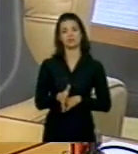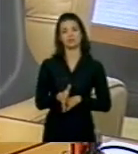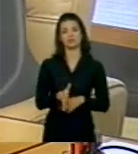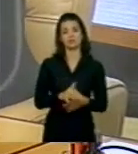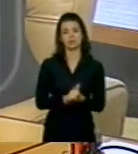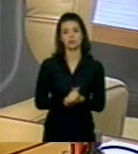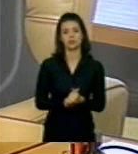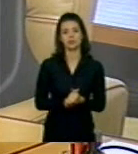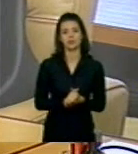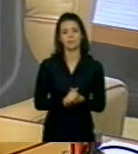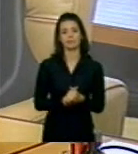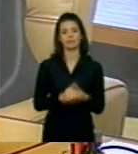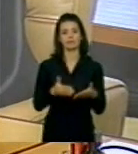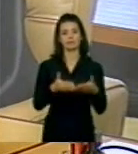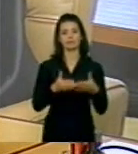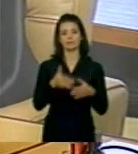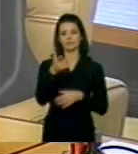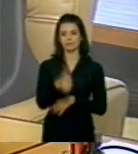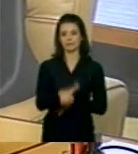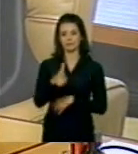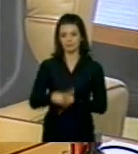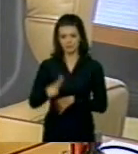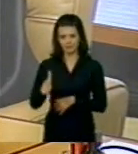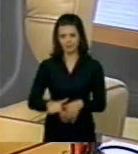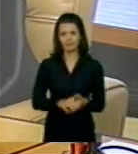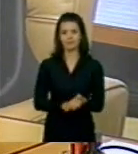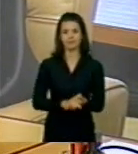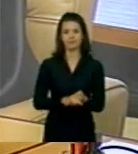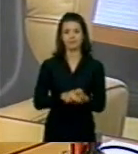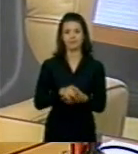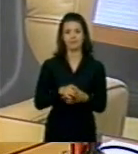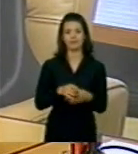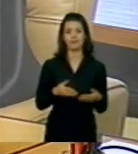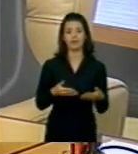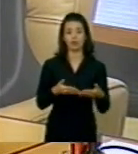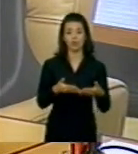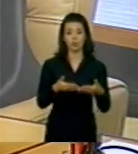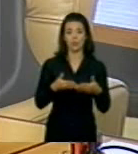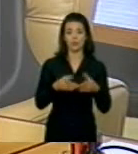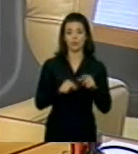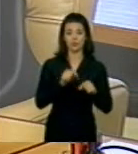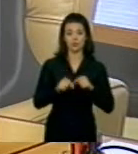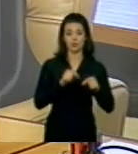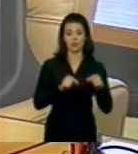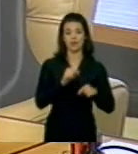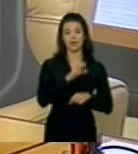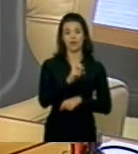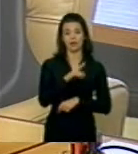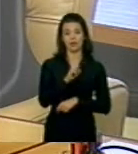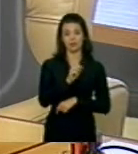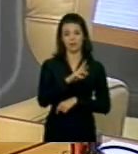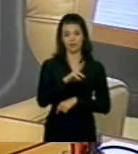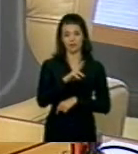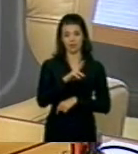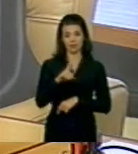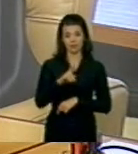de quem entenda de forma diversa, sua invocação para sustentar a tese de que as medidas cautelares penais estariam sujeitas à